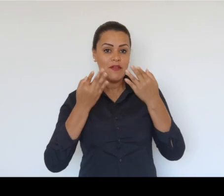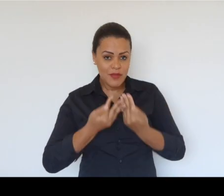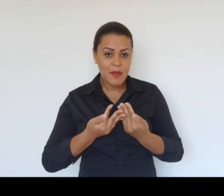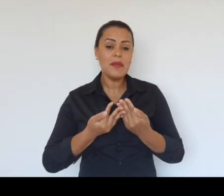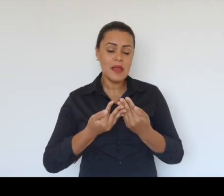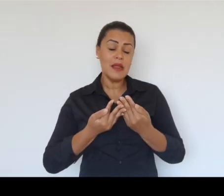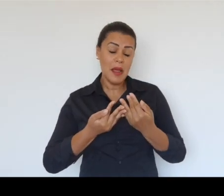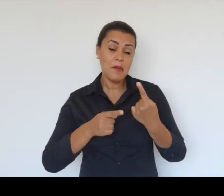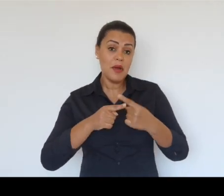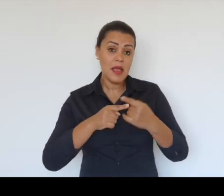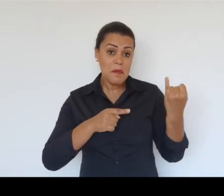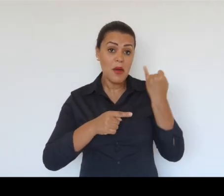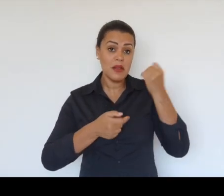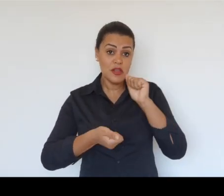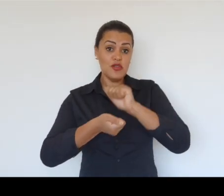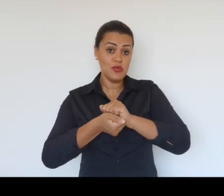têm um certo valor para você.